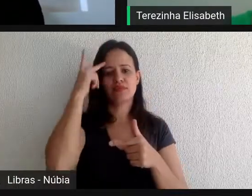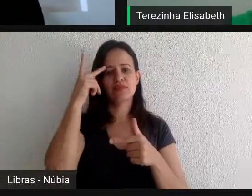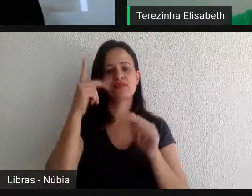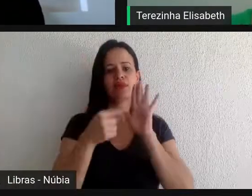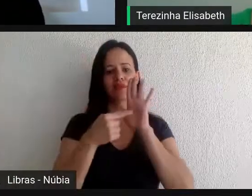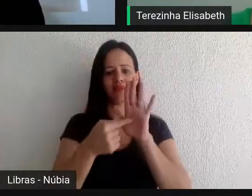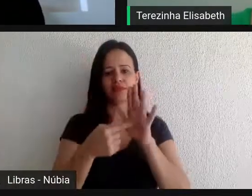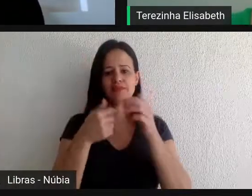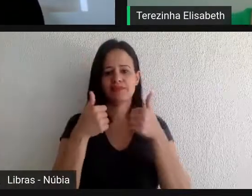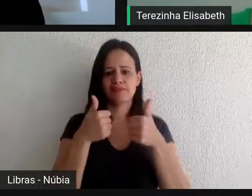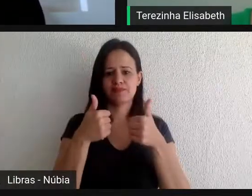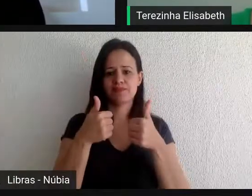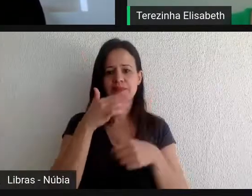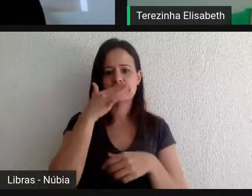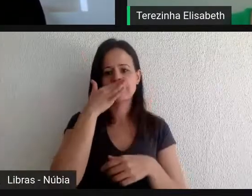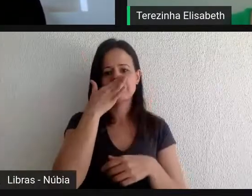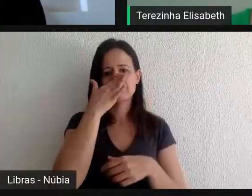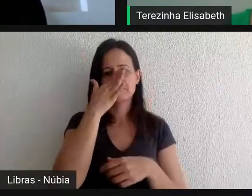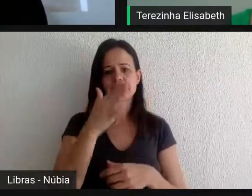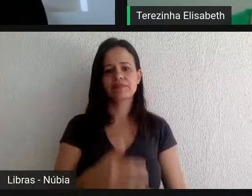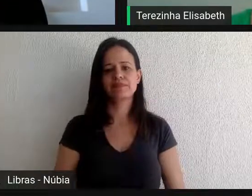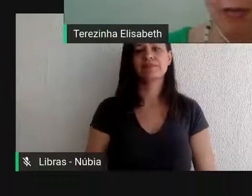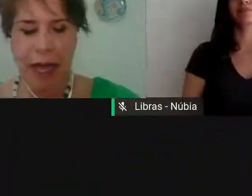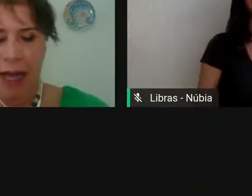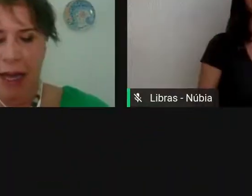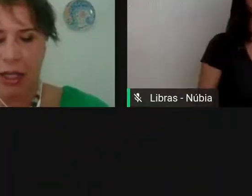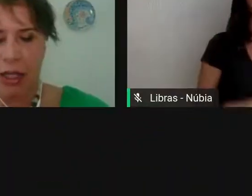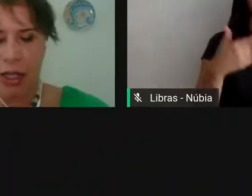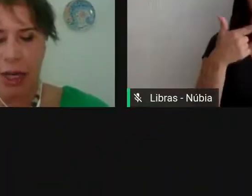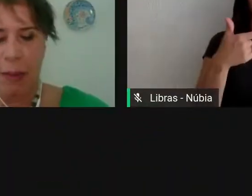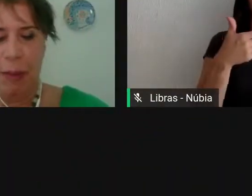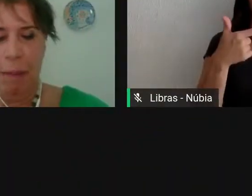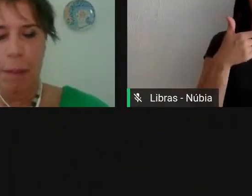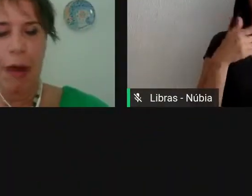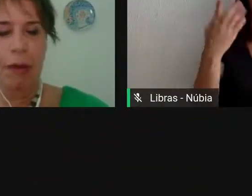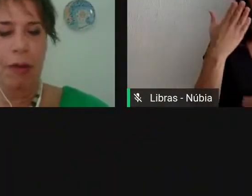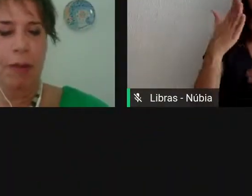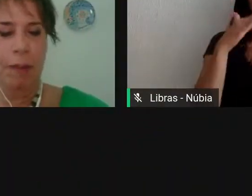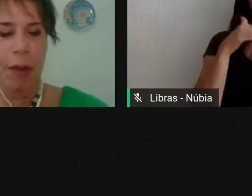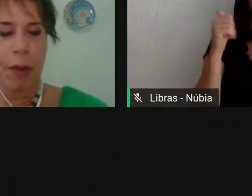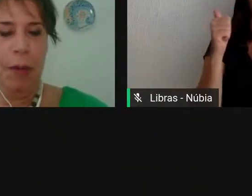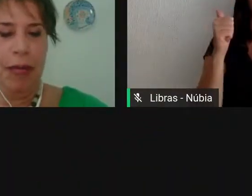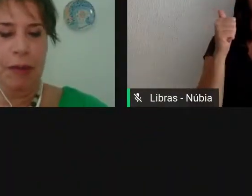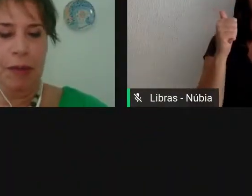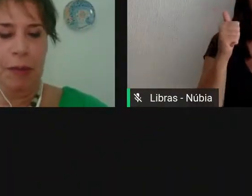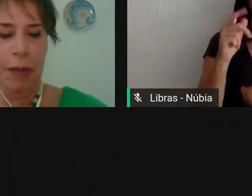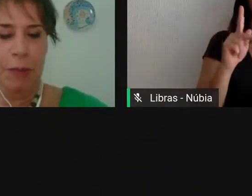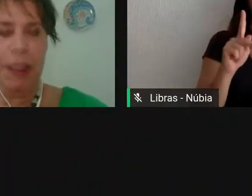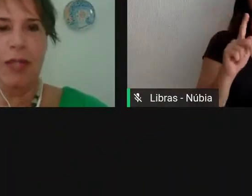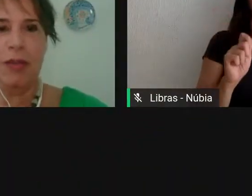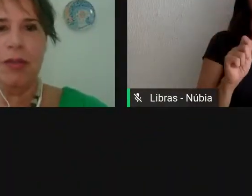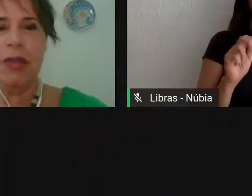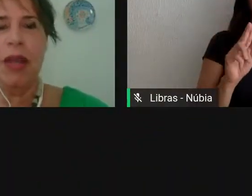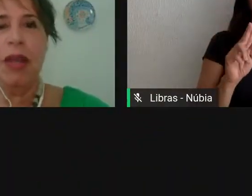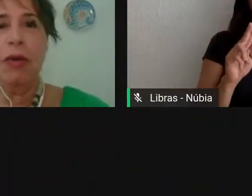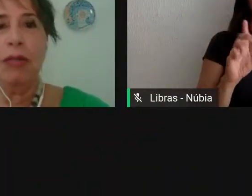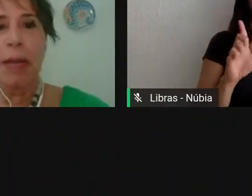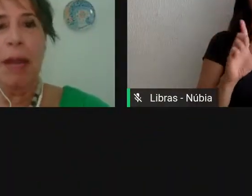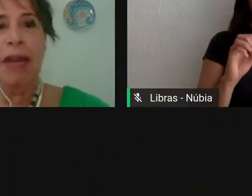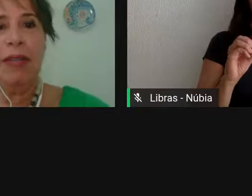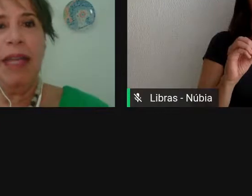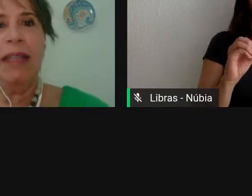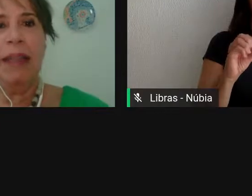apresentadores. Bom, em segundo lugar, a gente chama Paulo Roberto Simão Bijos.